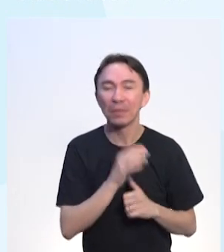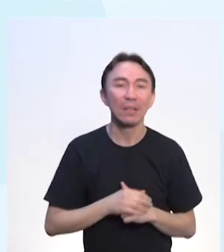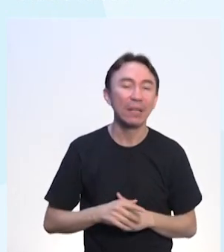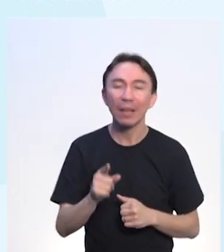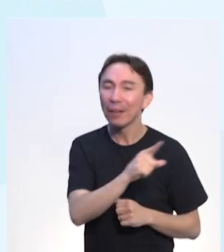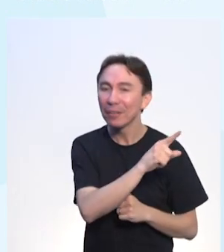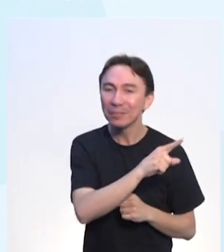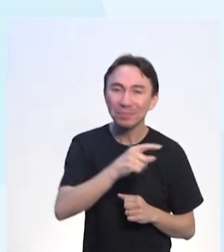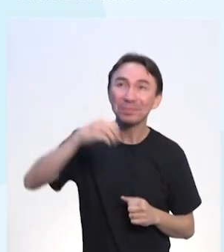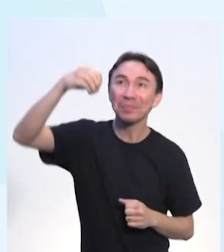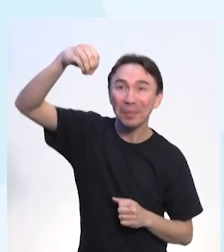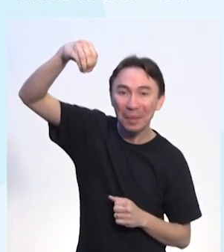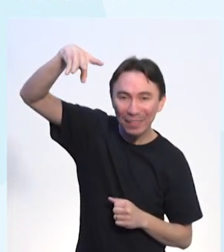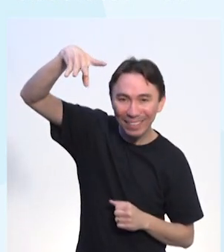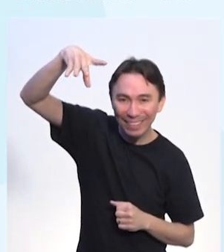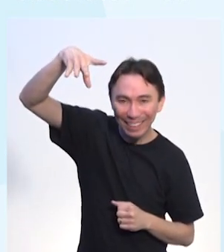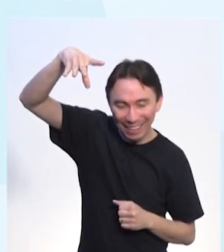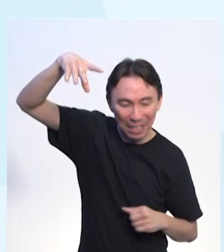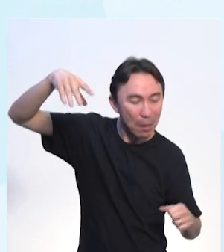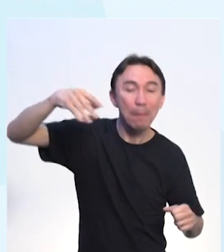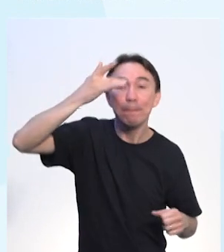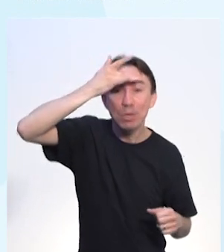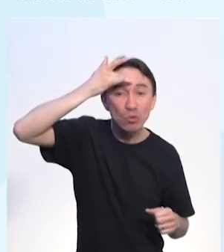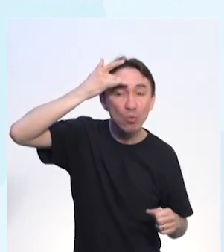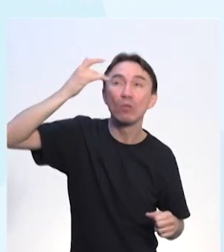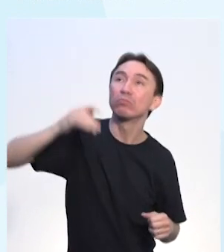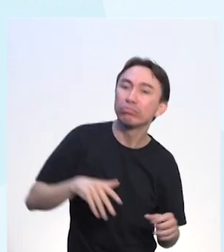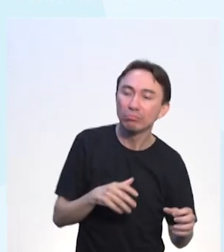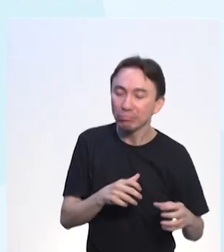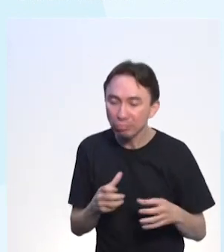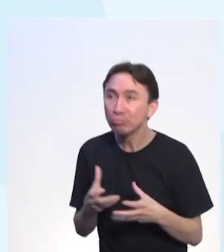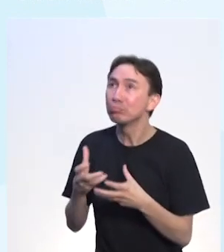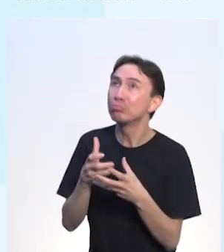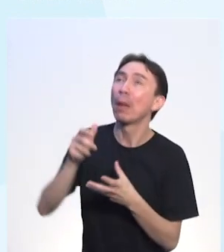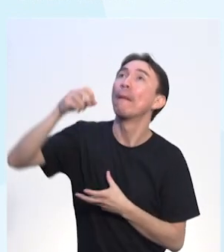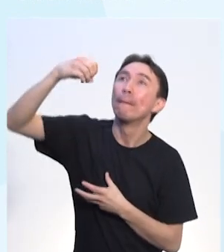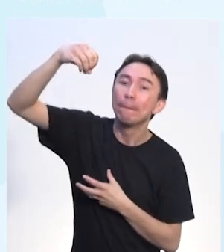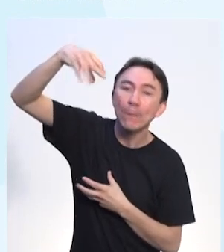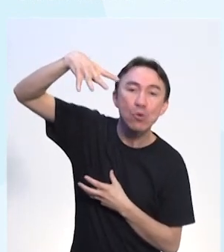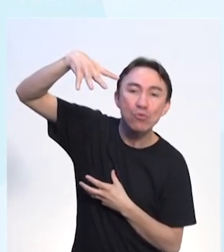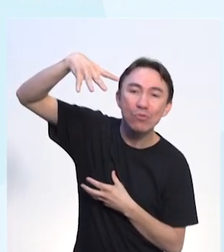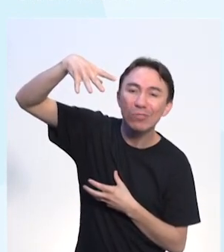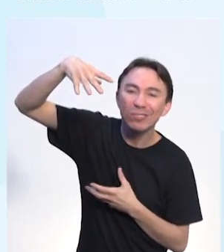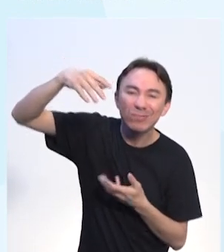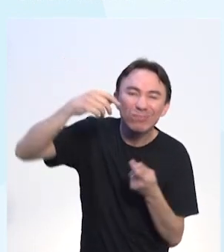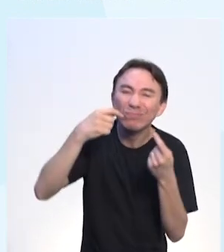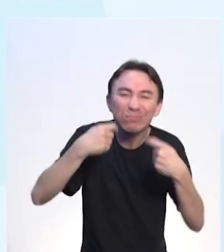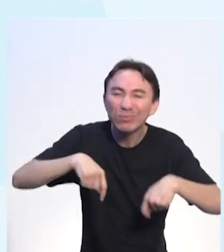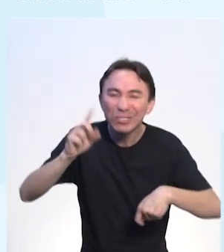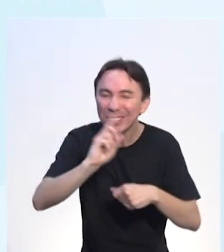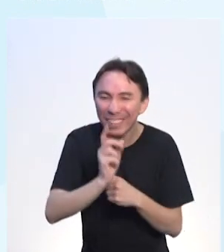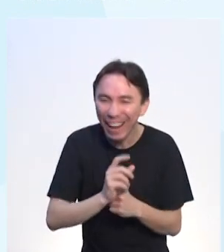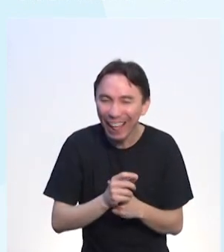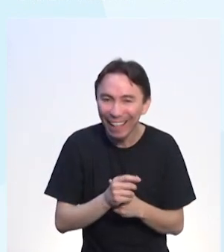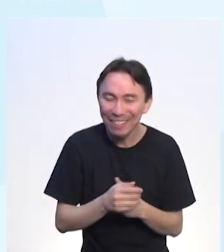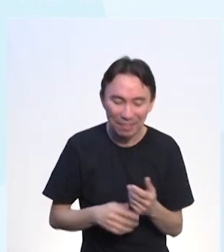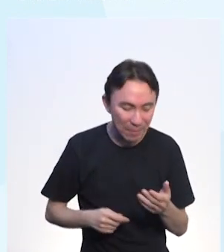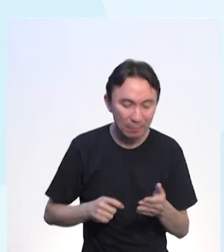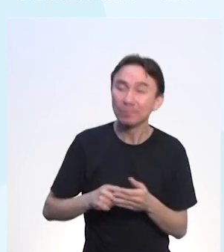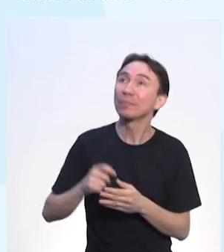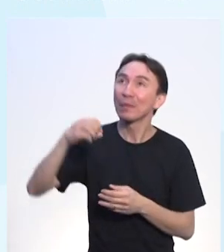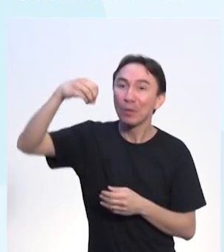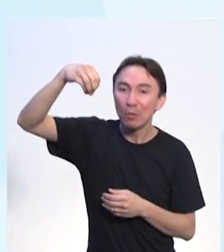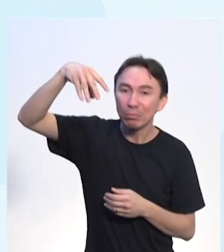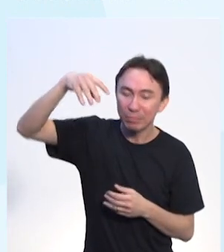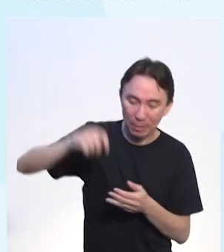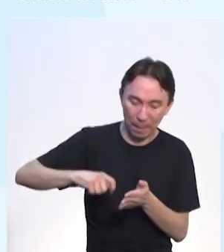porque a gente tem energia elétrica. Então, a gente não precisa mais de alguém que vá lá com fósforo, né? Não era bem um fósforo, mas assim, vai com fósforo